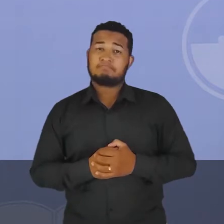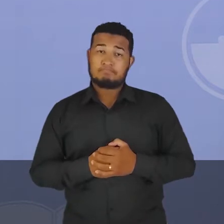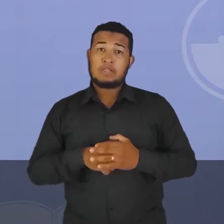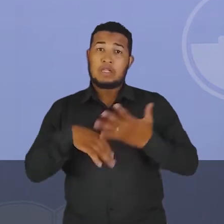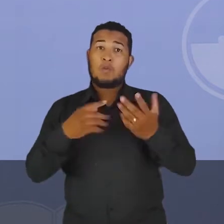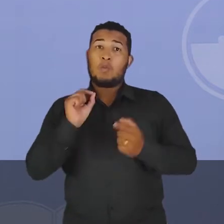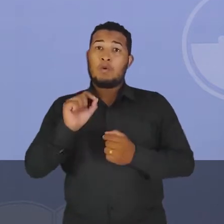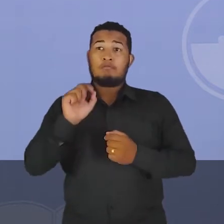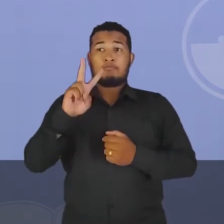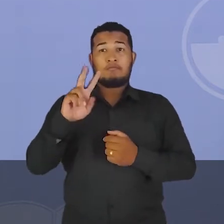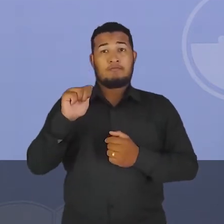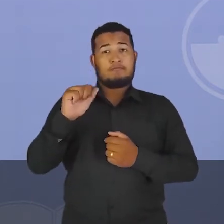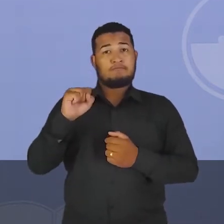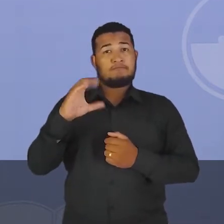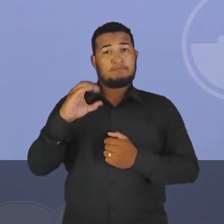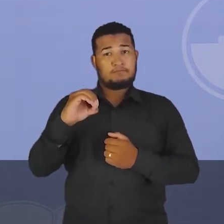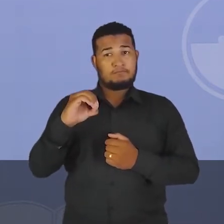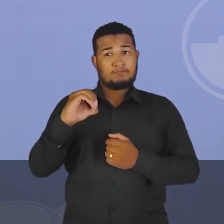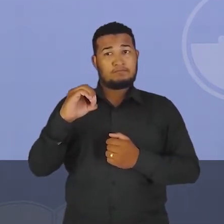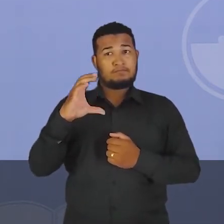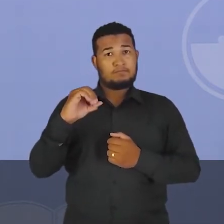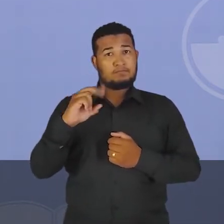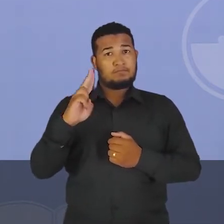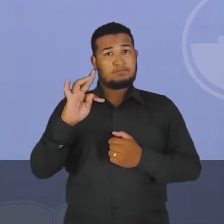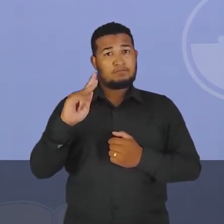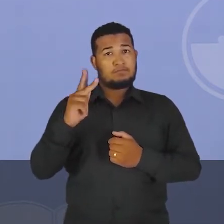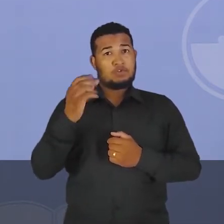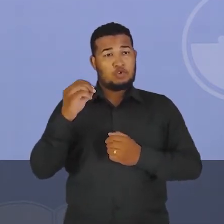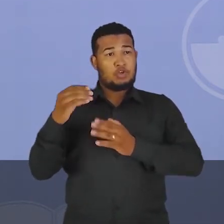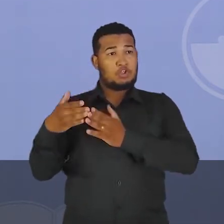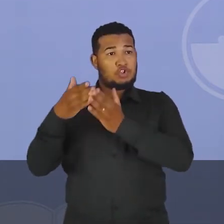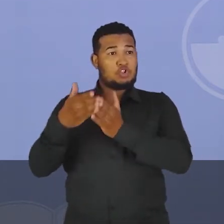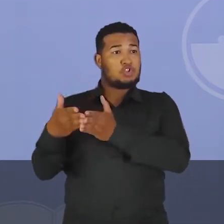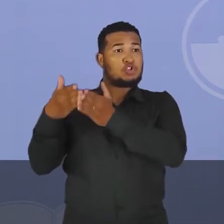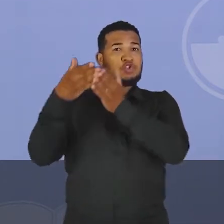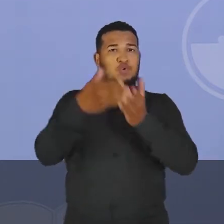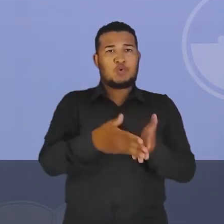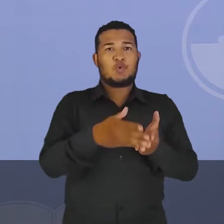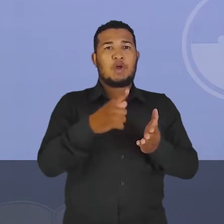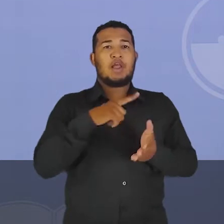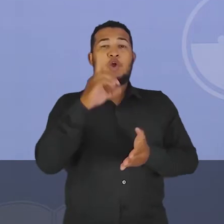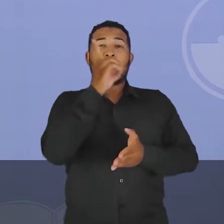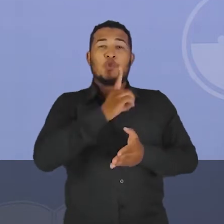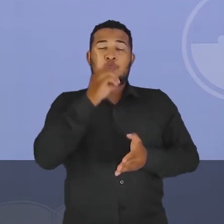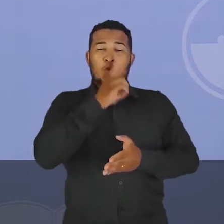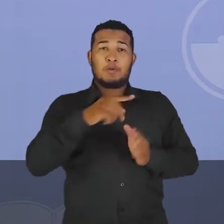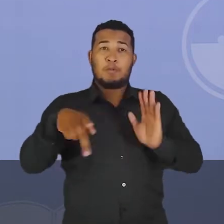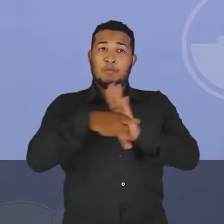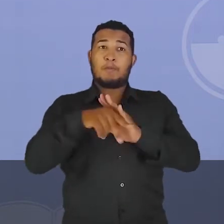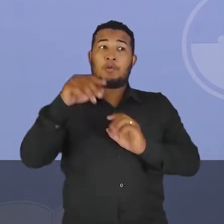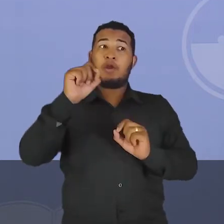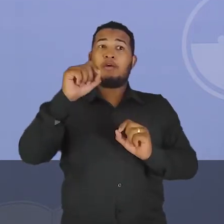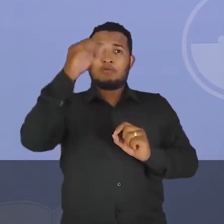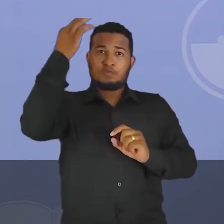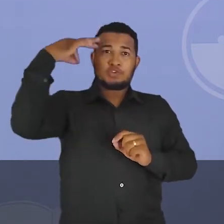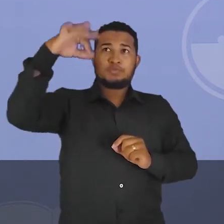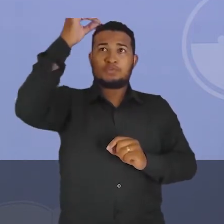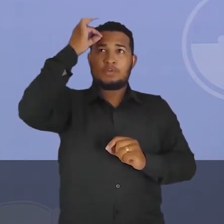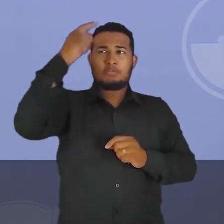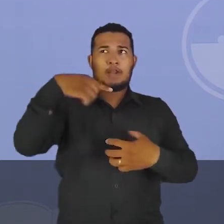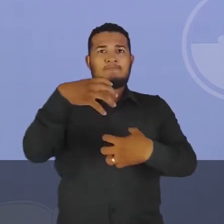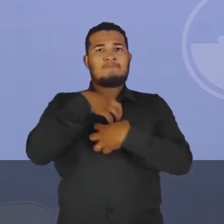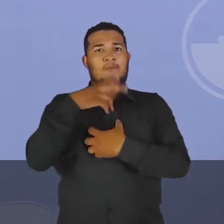Vasco Fernandes Coutinho chegou, era um domingo do Espírito Santo, o chamado Pentecostes, e por conta disso, porque eles eram muito